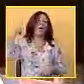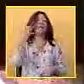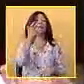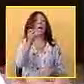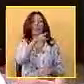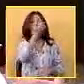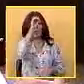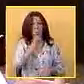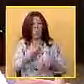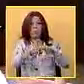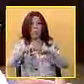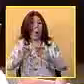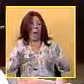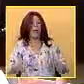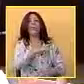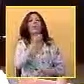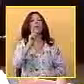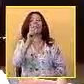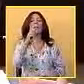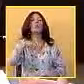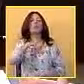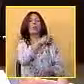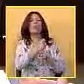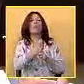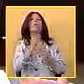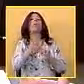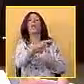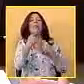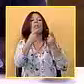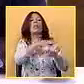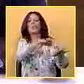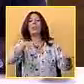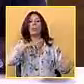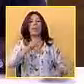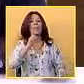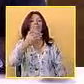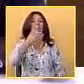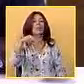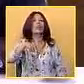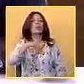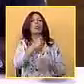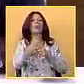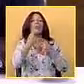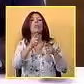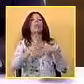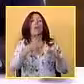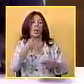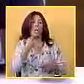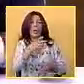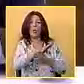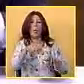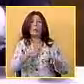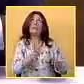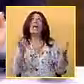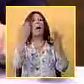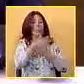5 anos, o que é que depois do dia 6 de junho vai dizer aos portugueses? Depois do dia 7 de junho. Depois do dia 7 de junho. Digo logo nessa noite, digo